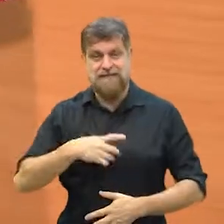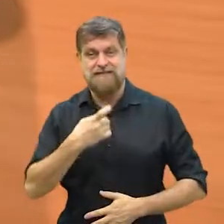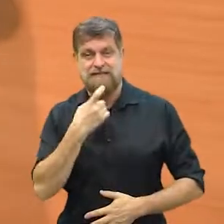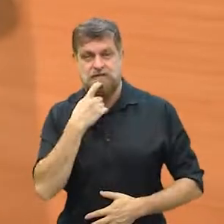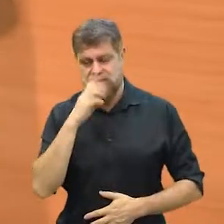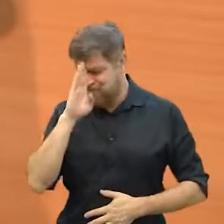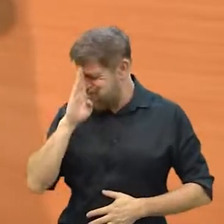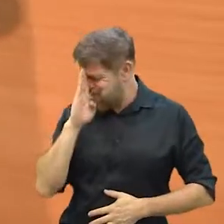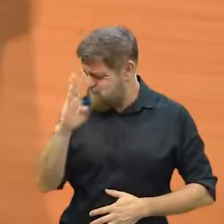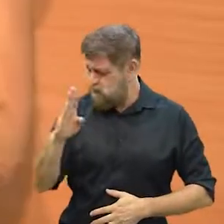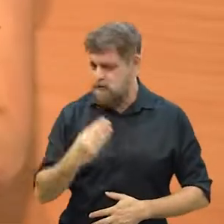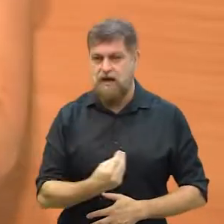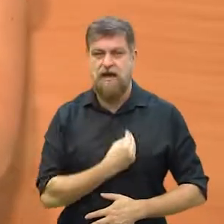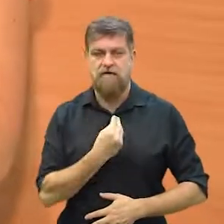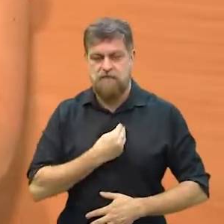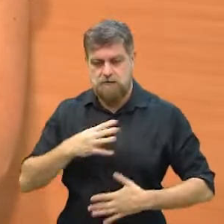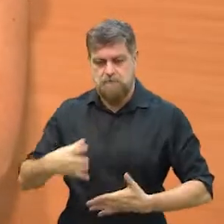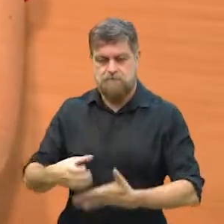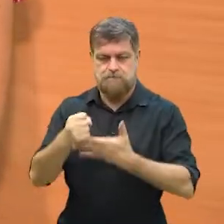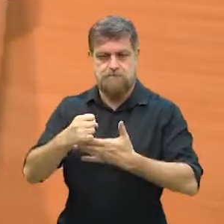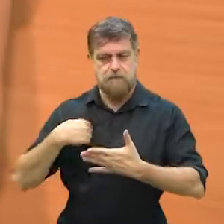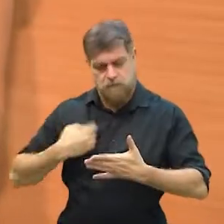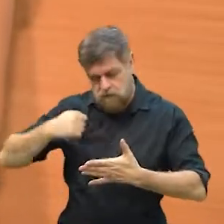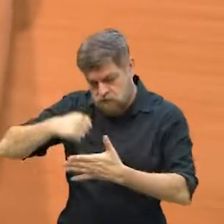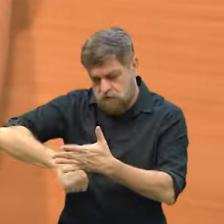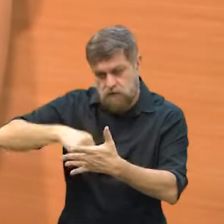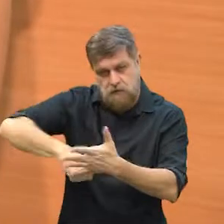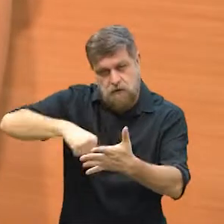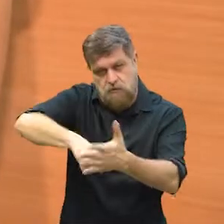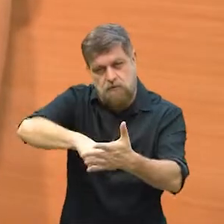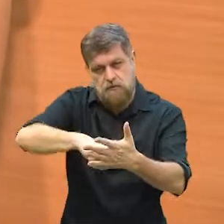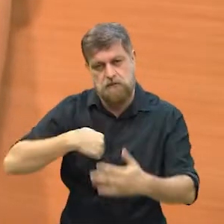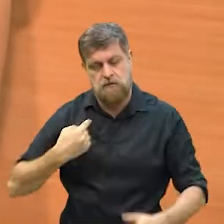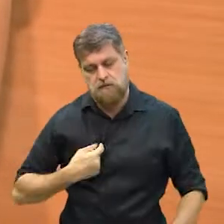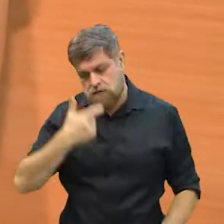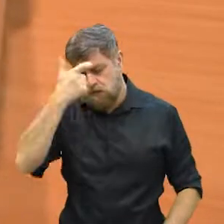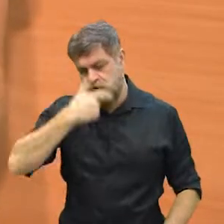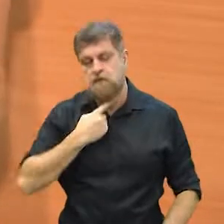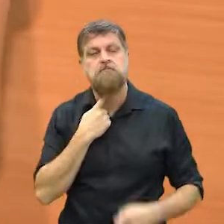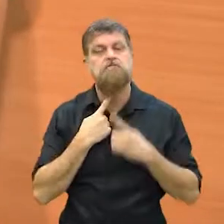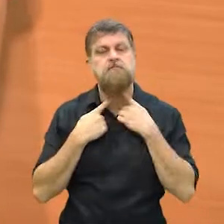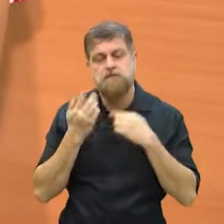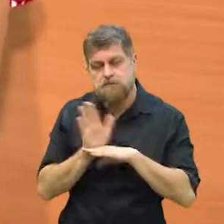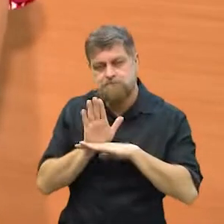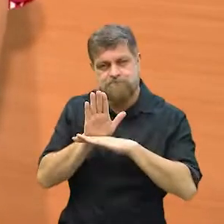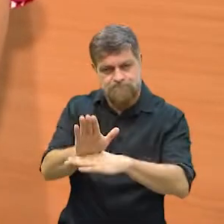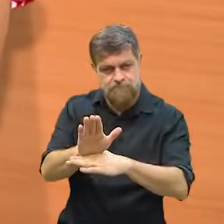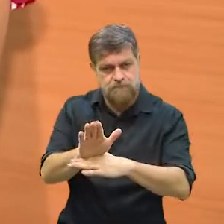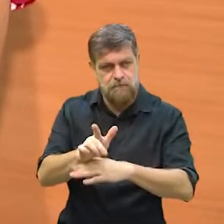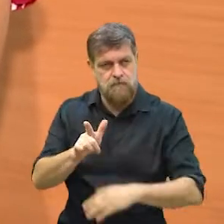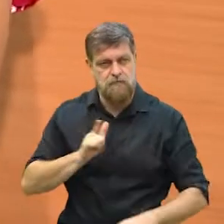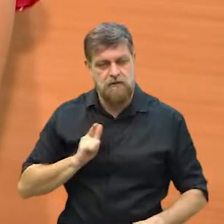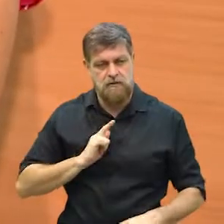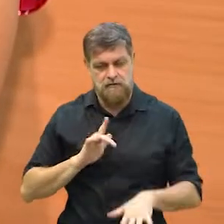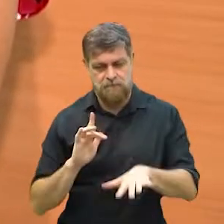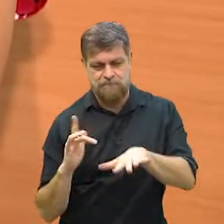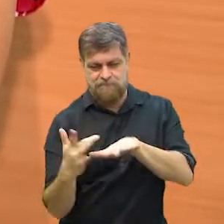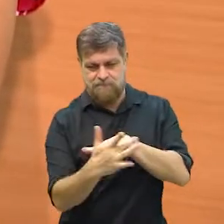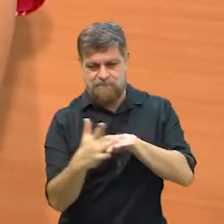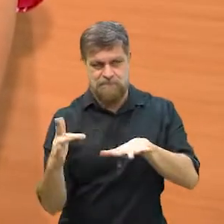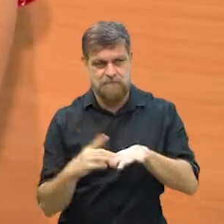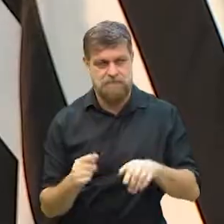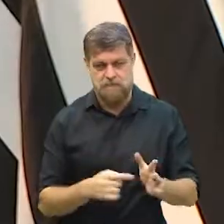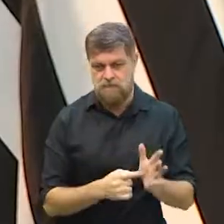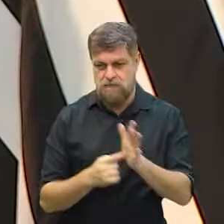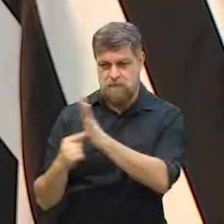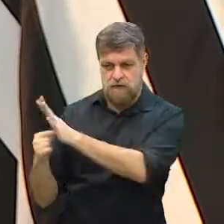Campinas priorize a vida das pessoas. Essa é a nossa luta e estou à disposição, né, quando tem os nossos canais